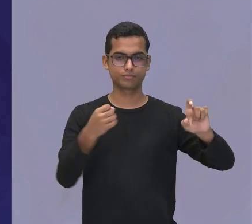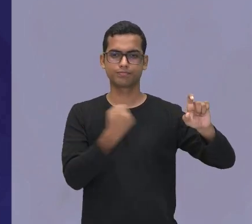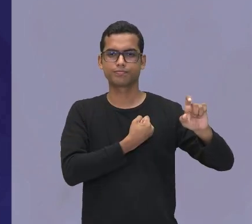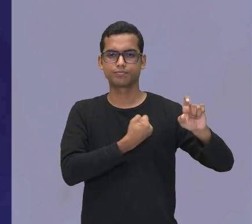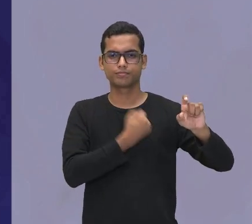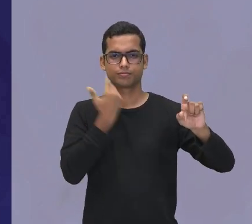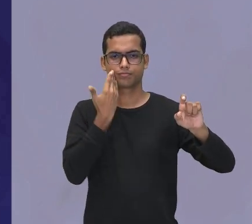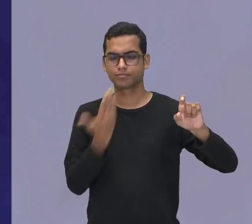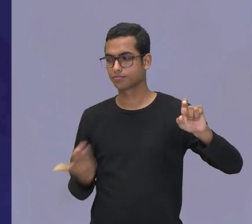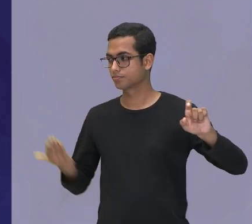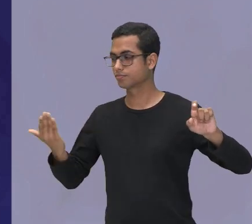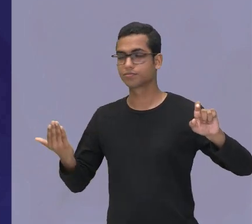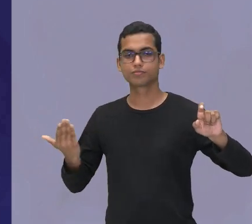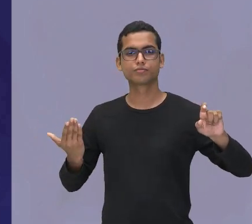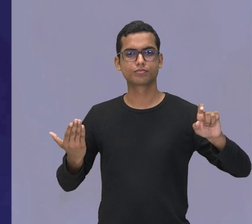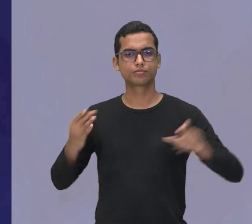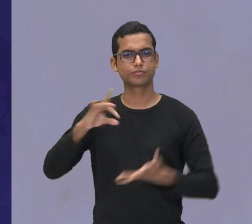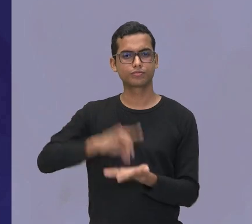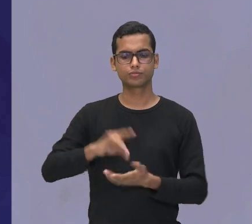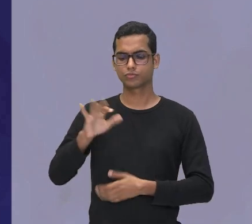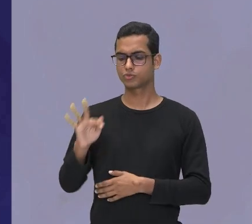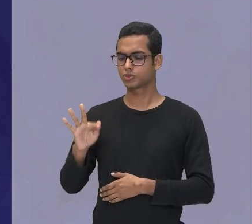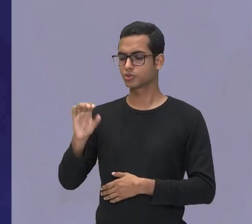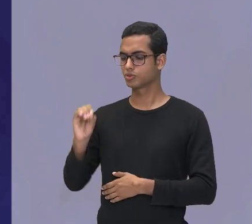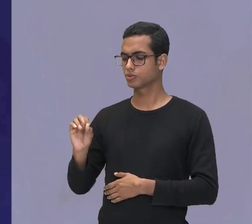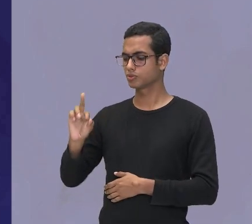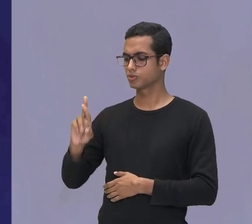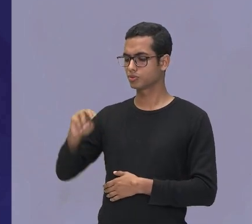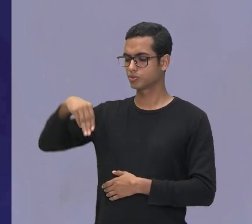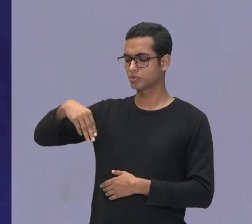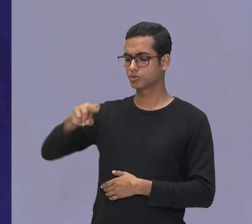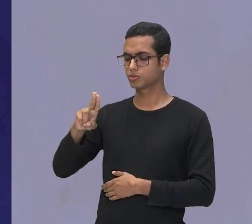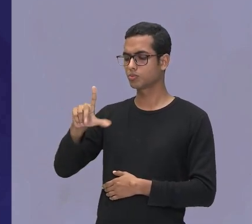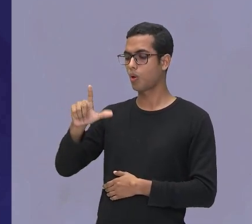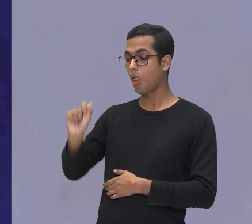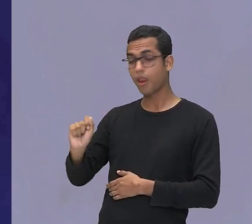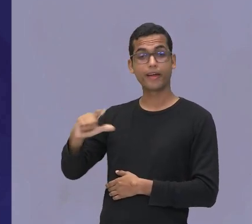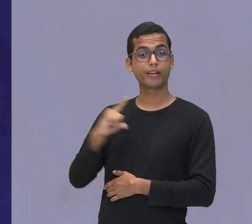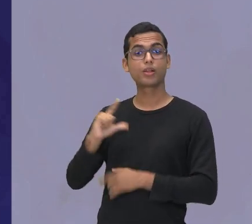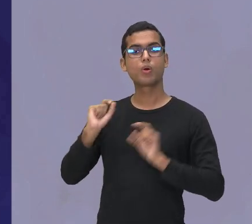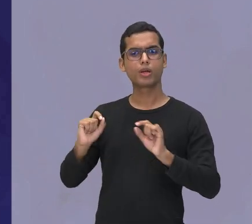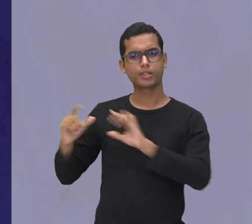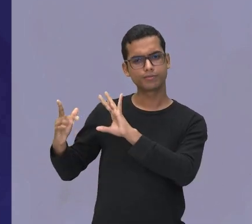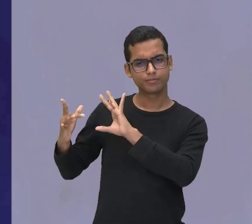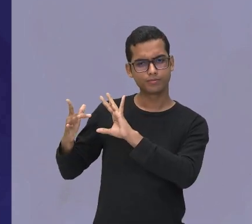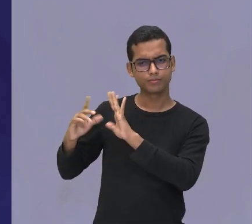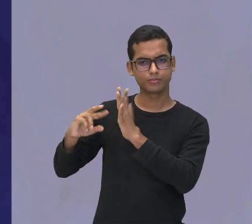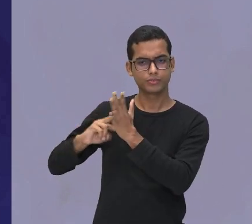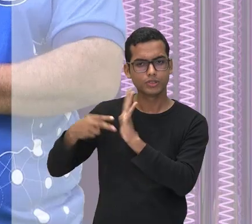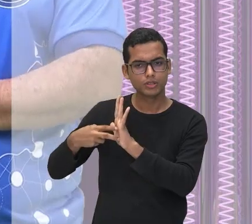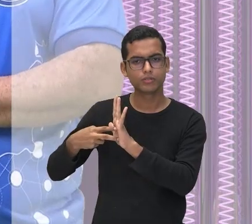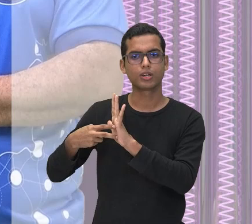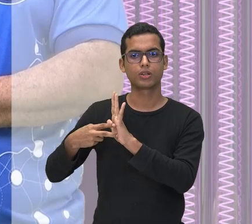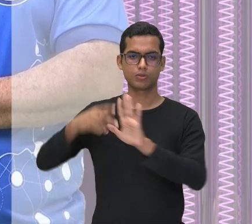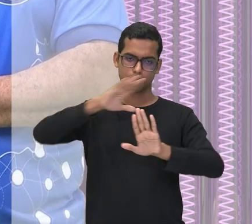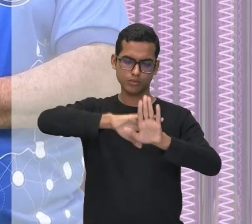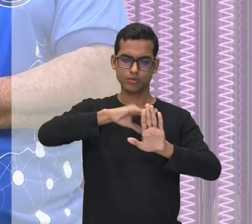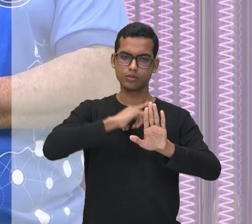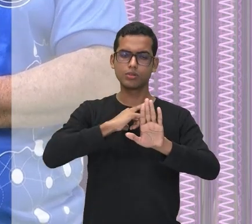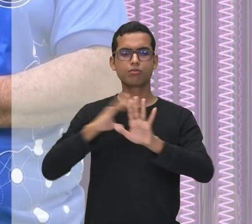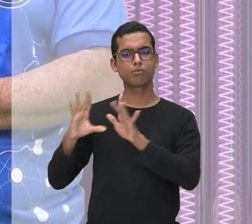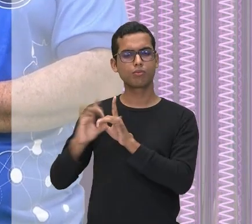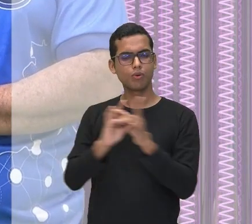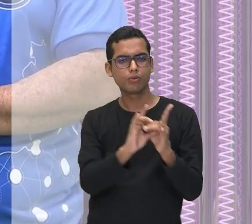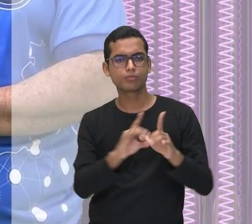que uma fórmula. Ela tem significado, beleza? E aí, pessoal, quando falamos aí